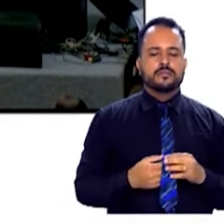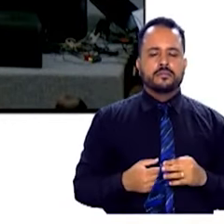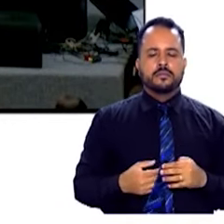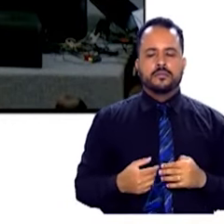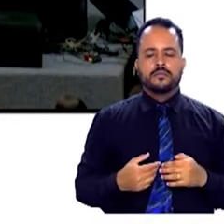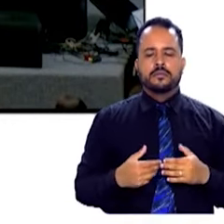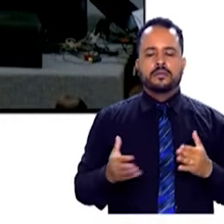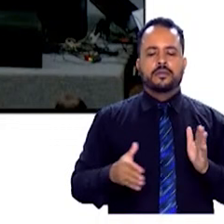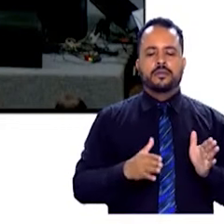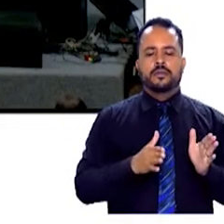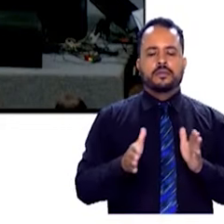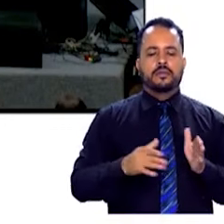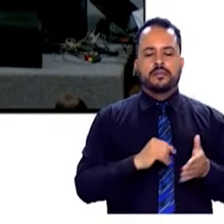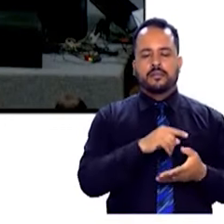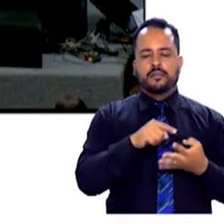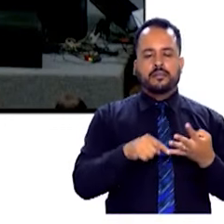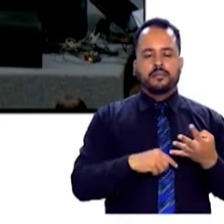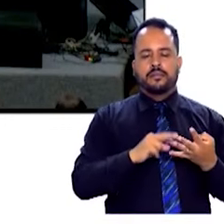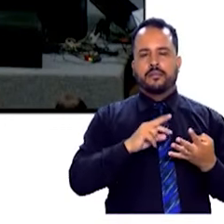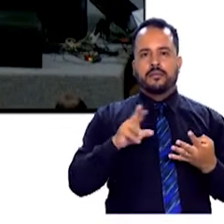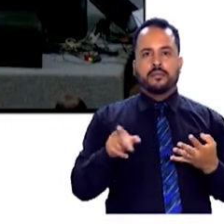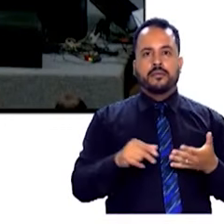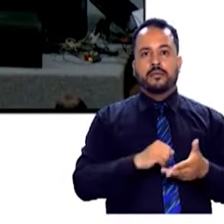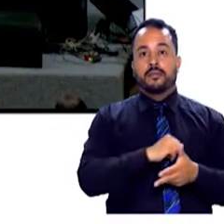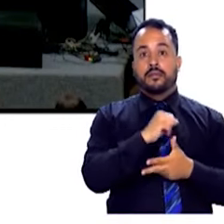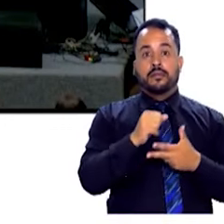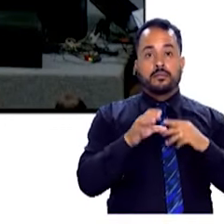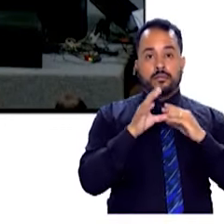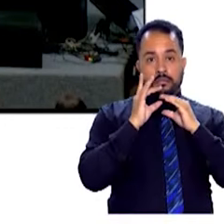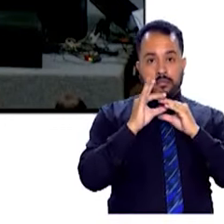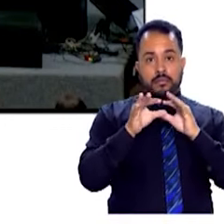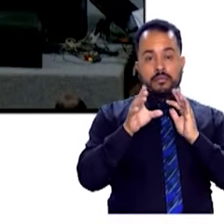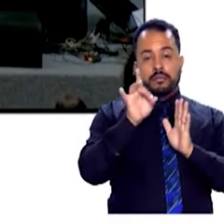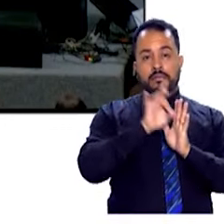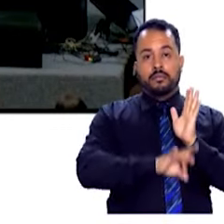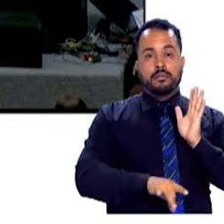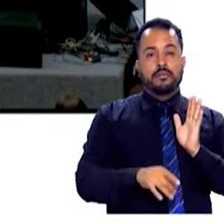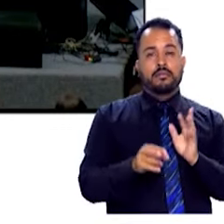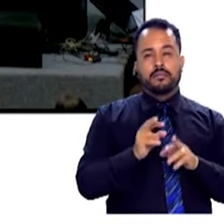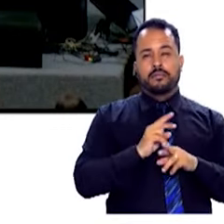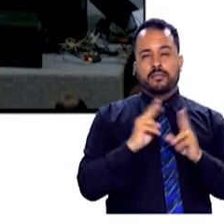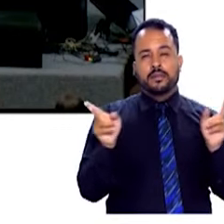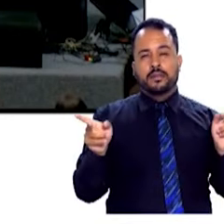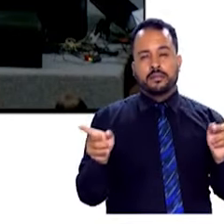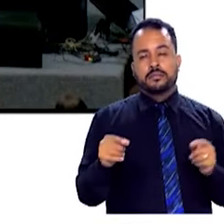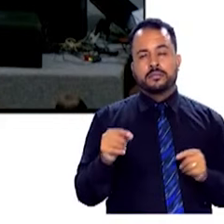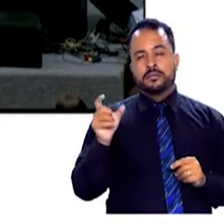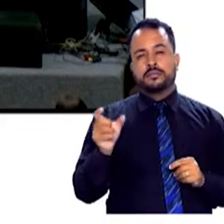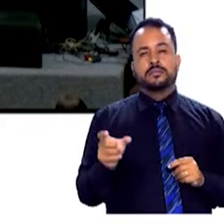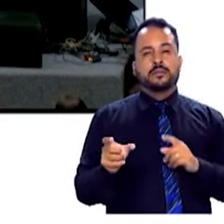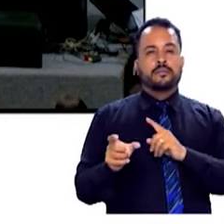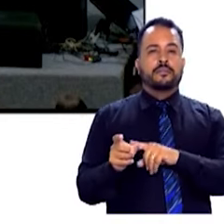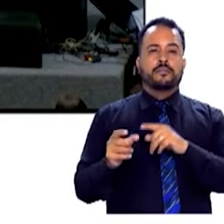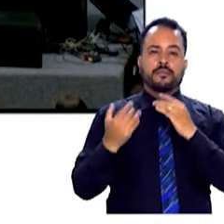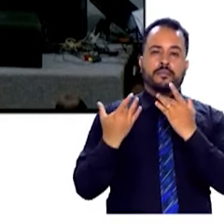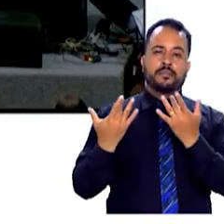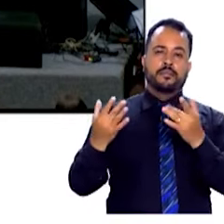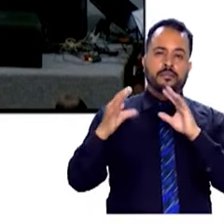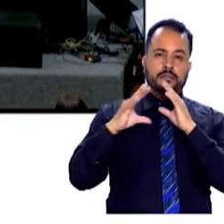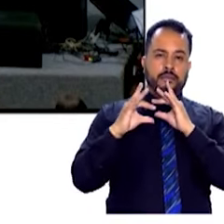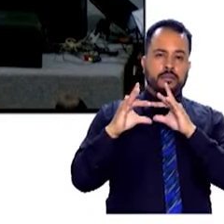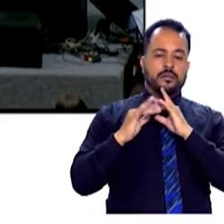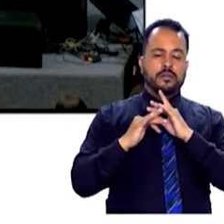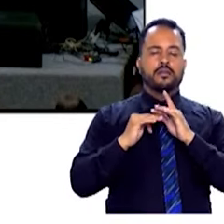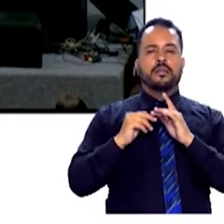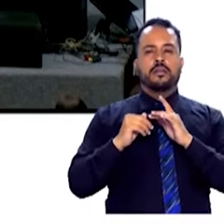assimétrica os poderes que a Escócia tem de produzir direito são diferentes dos poderes que a no seu Parlamento escocês são diferentes